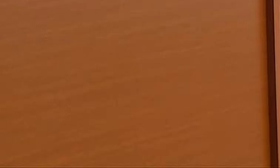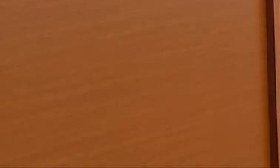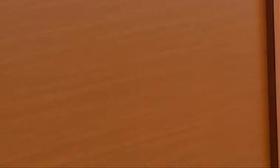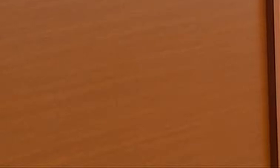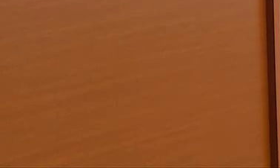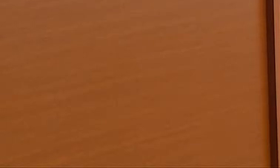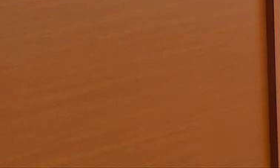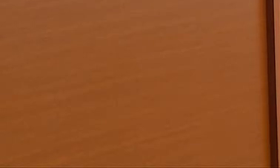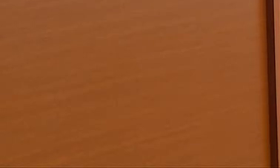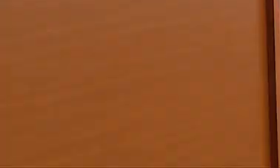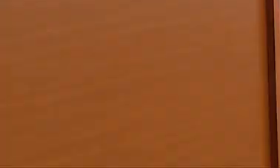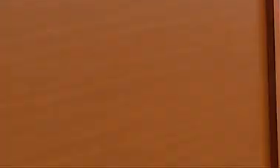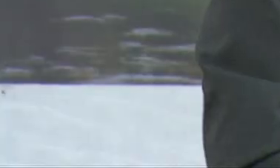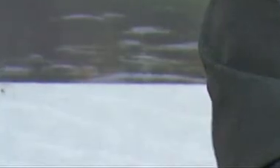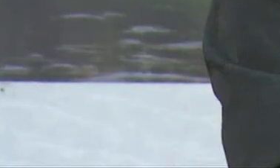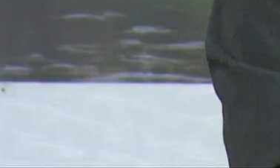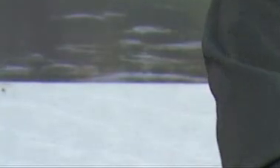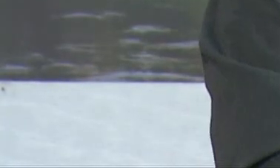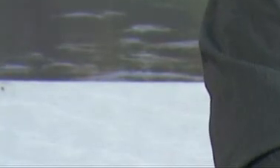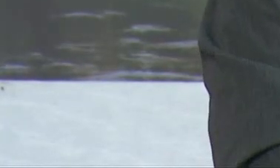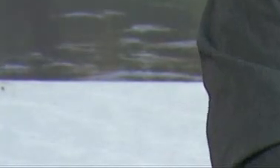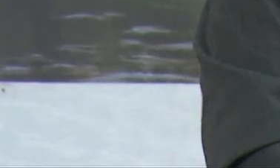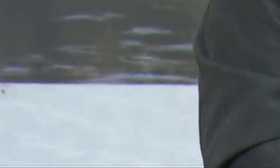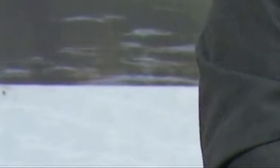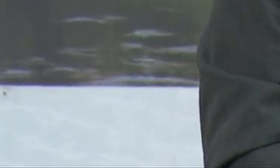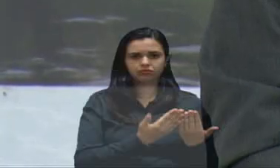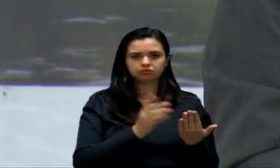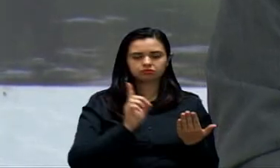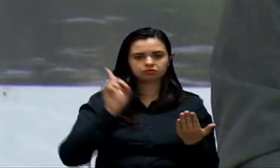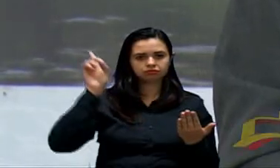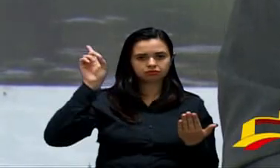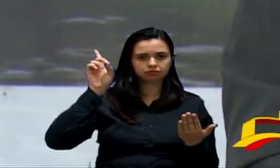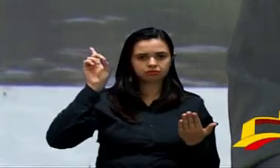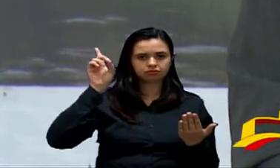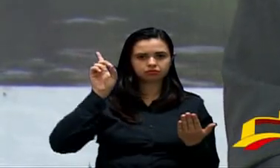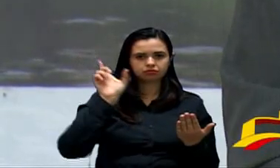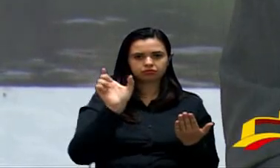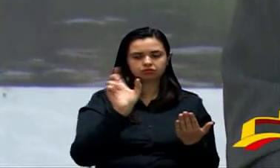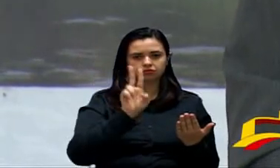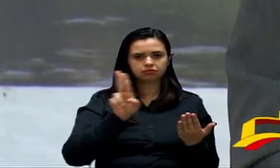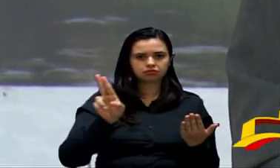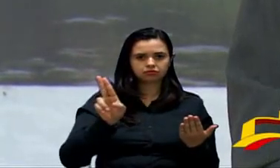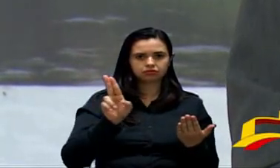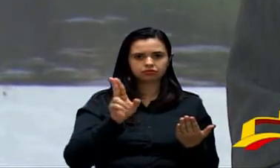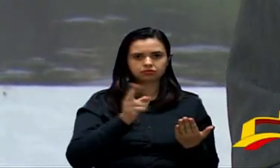Senhor presidente, é um textinho muito pequeno da palavra de Deus no Novo Testamento,